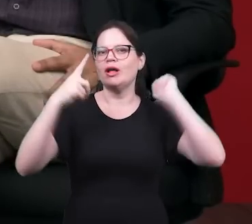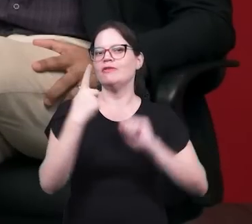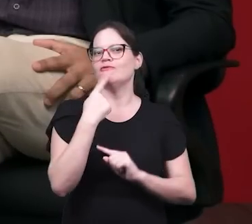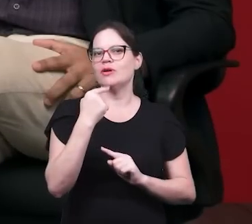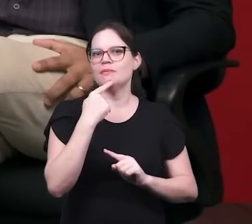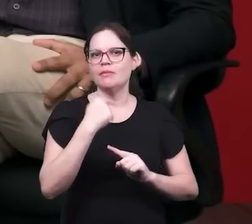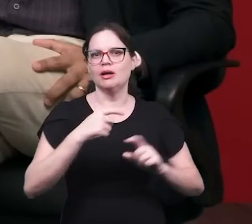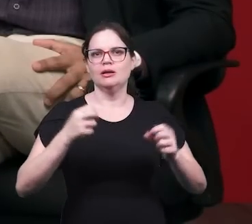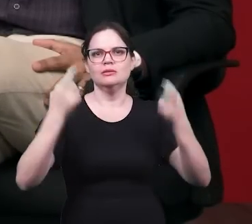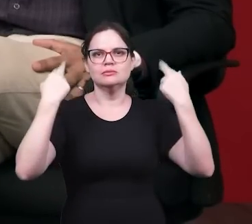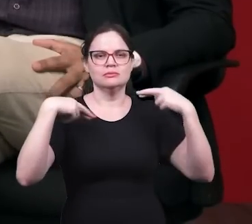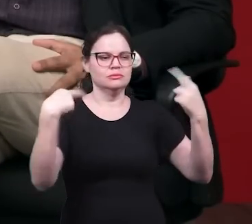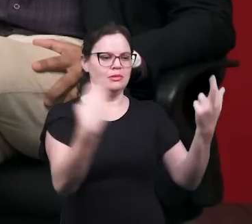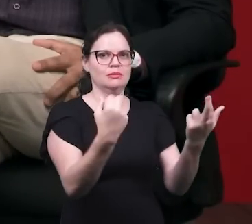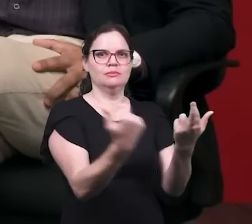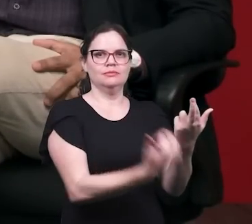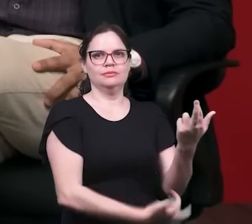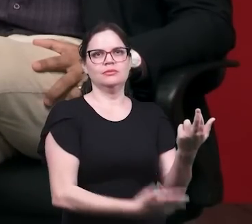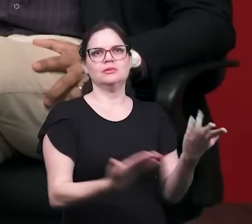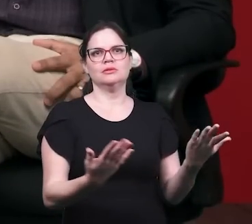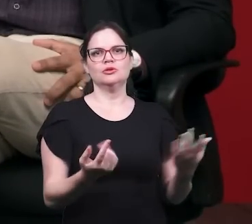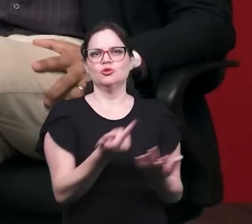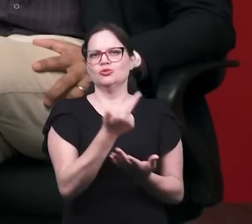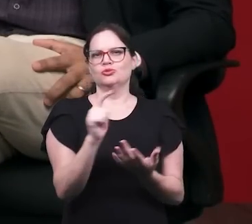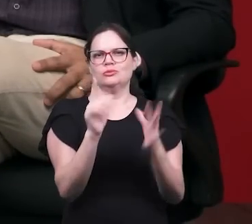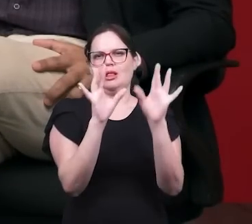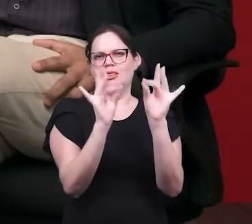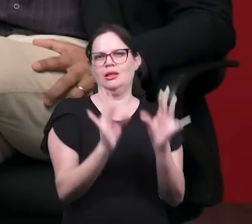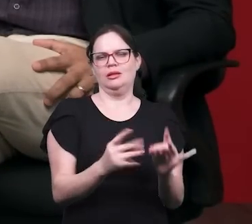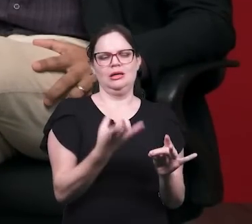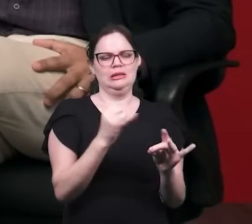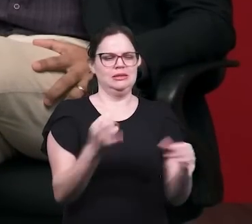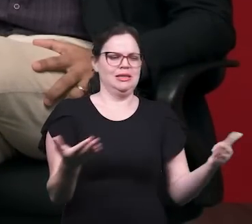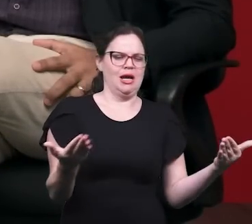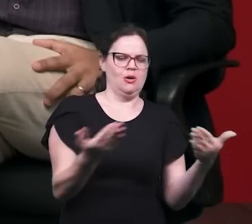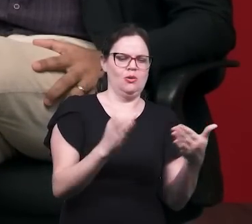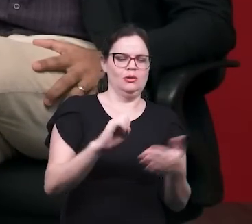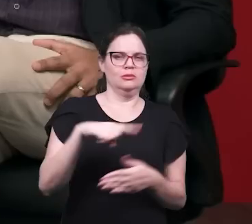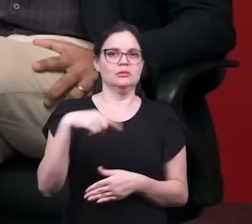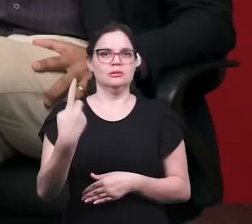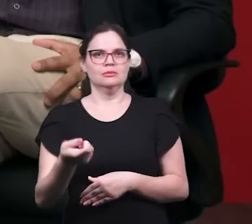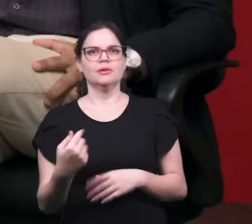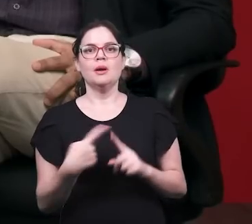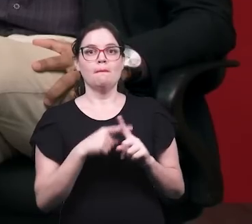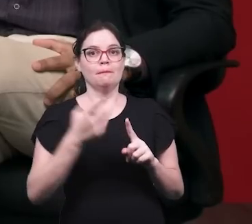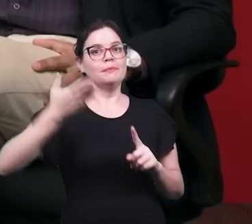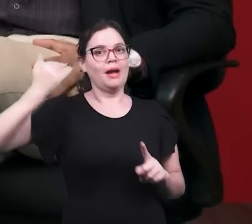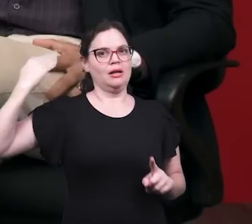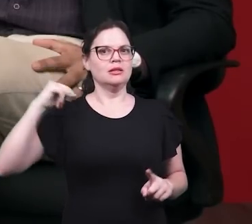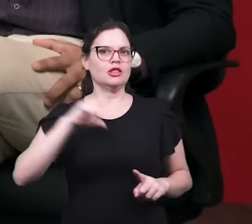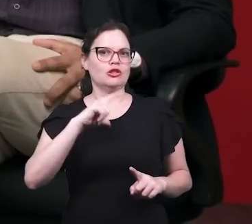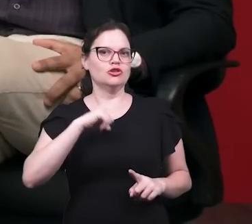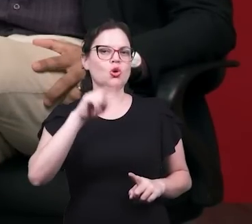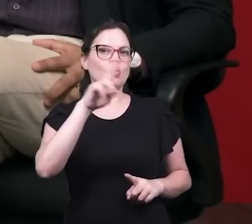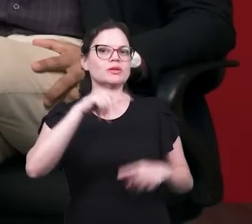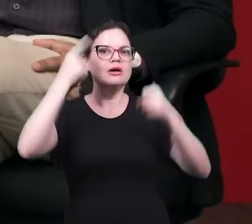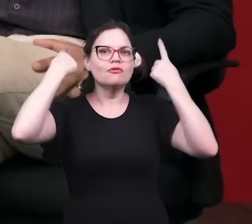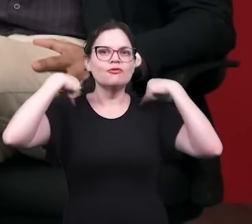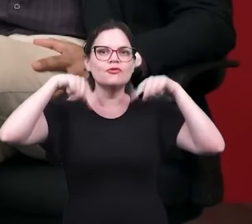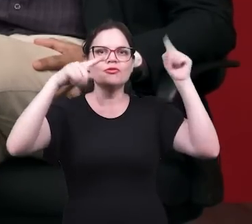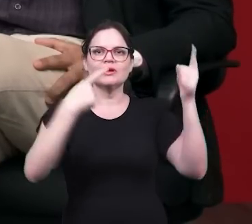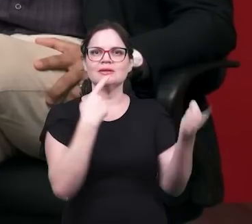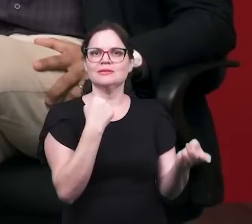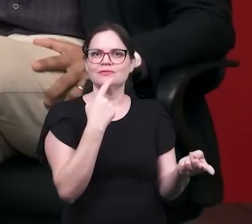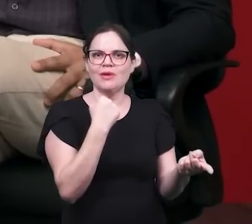sacrifício. Sim. Não dá muito detalhes, não dá detalhe nenhum se vai ser agora. Naquela época eles sacrificaram. Mas olha só, além